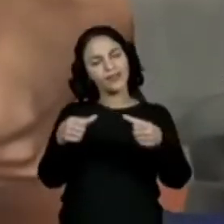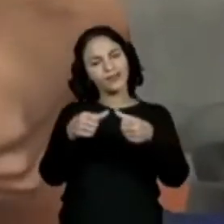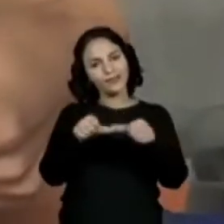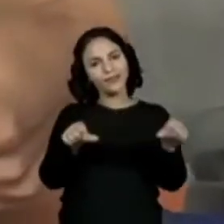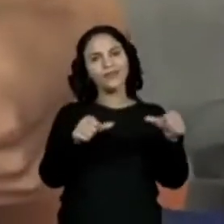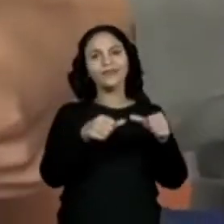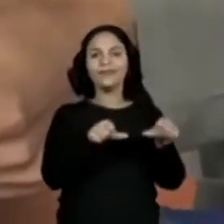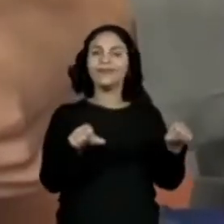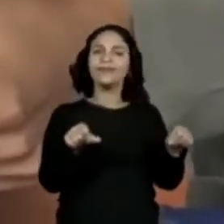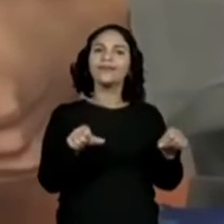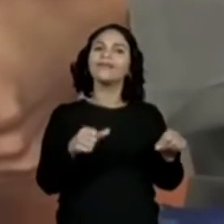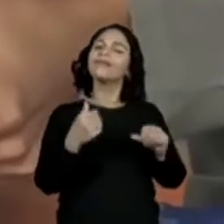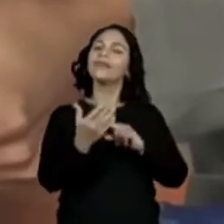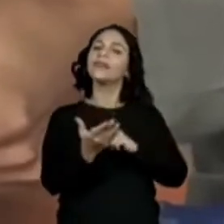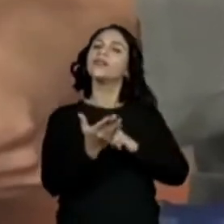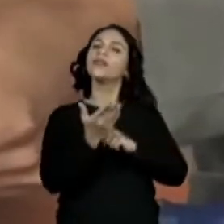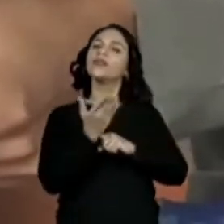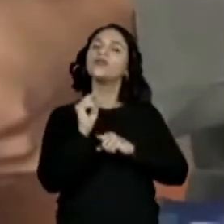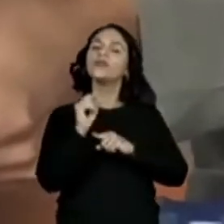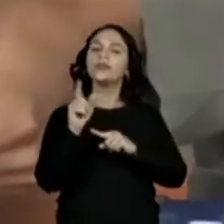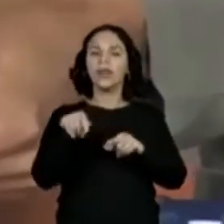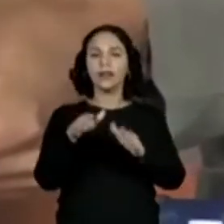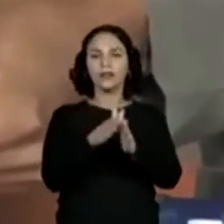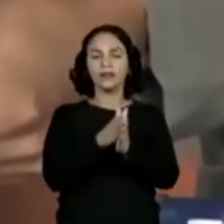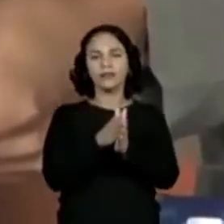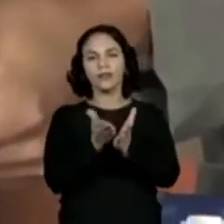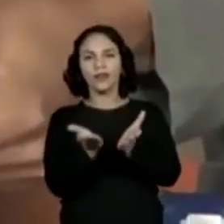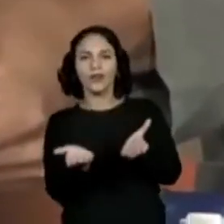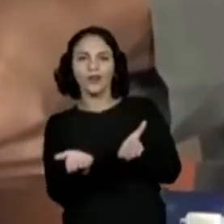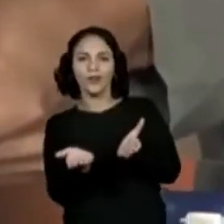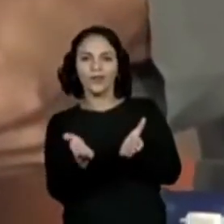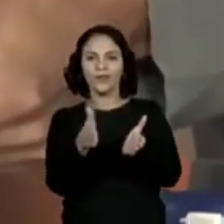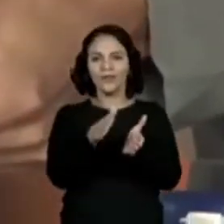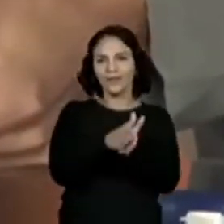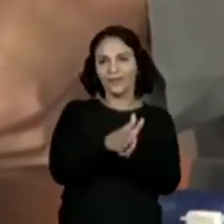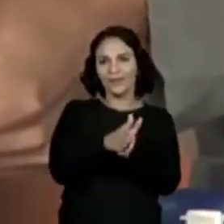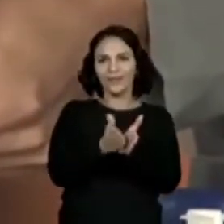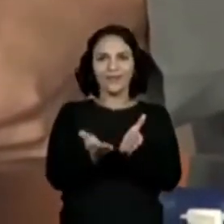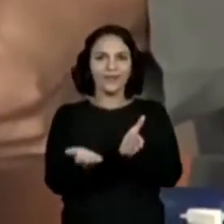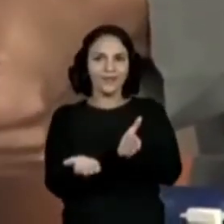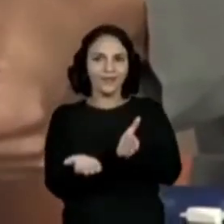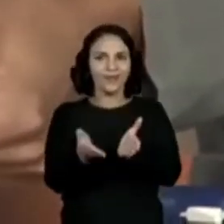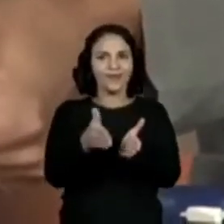essa possibilidade de dobrar.